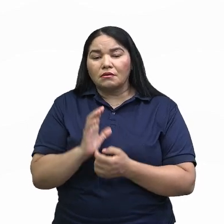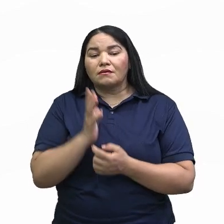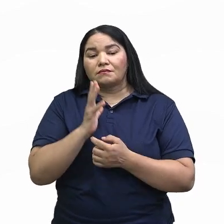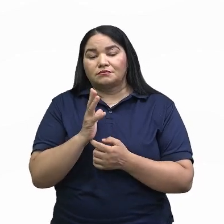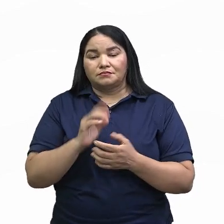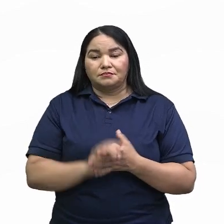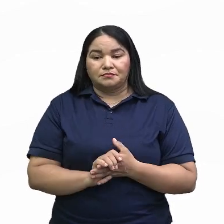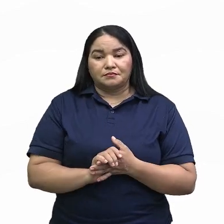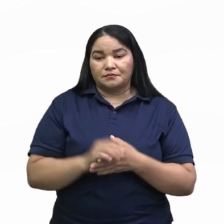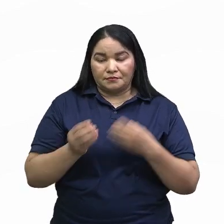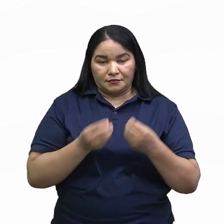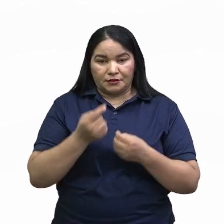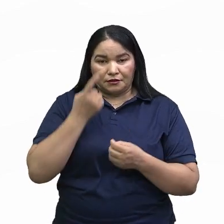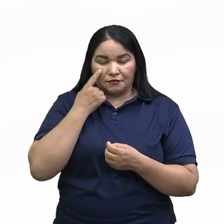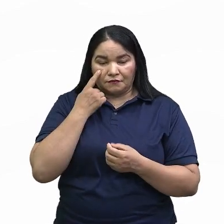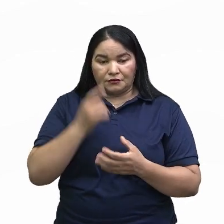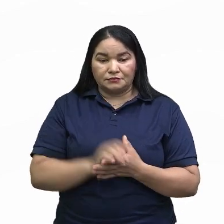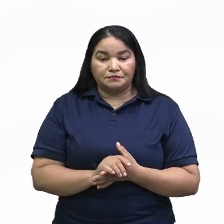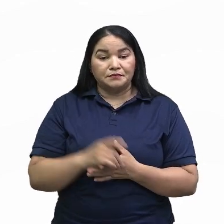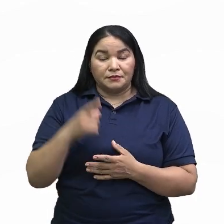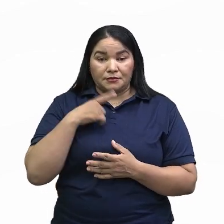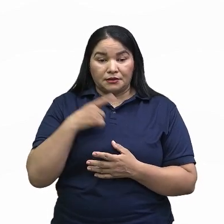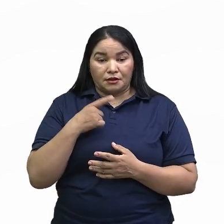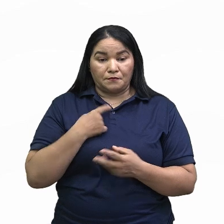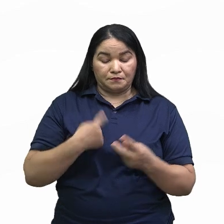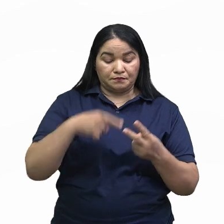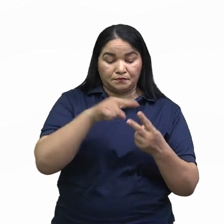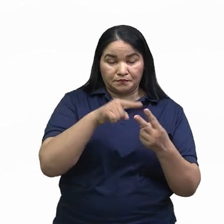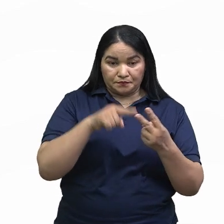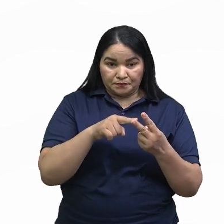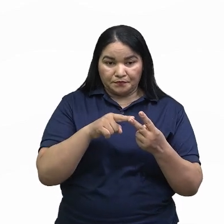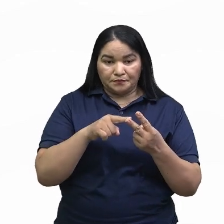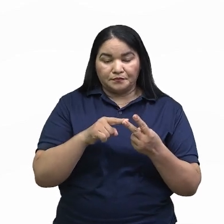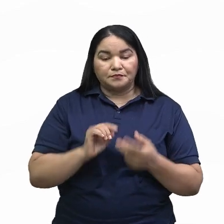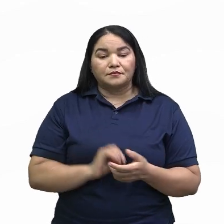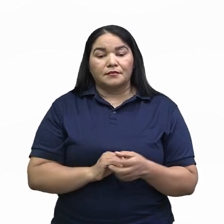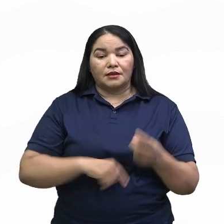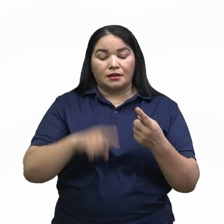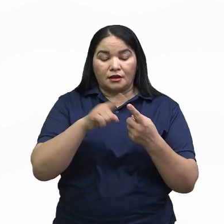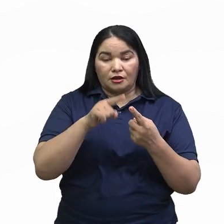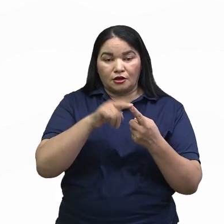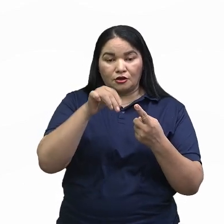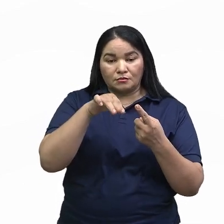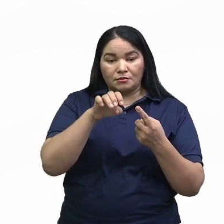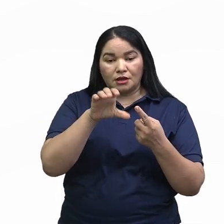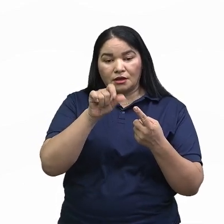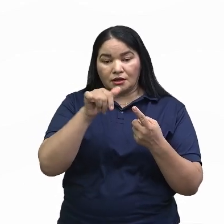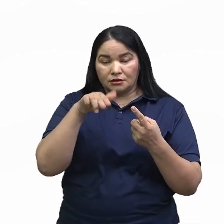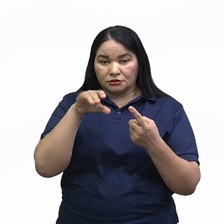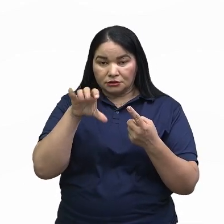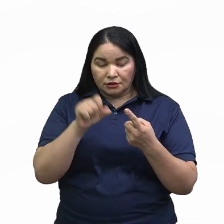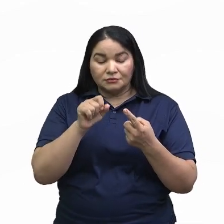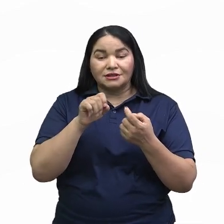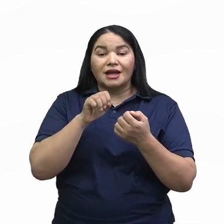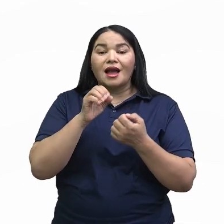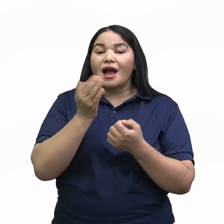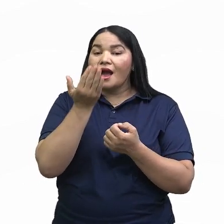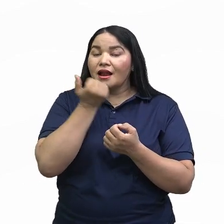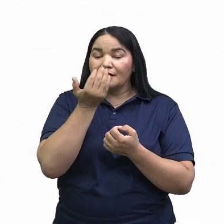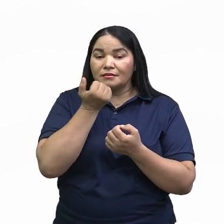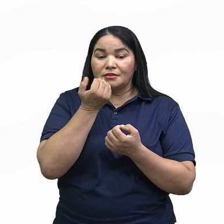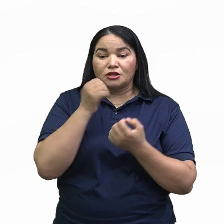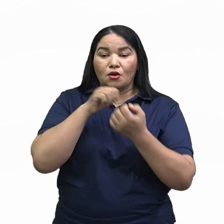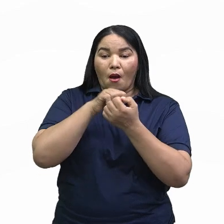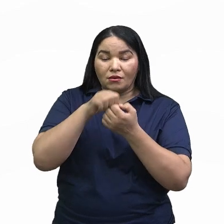das seguintes formas. Nós temos a digestão mecânica, que é a quebra física dos alimentos através